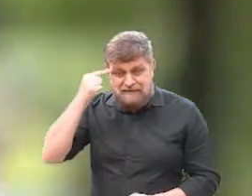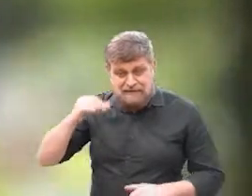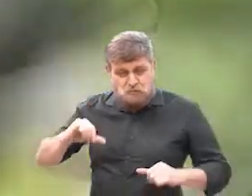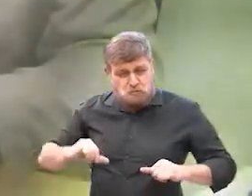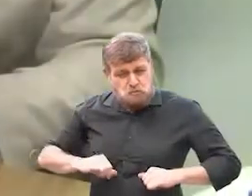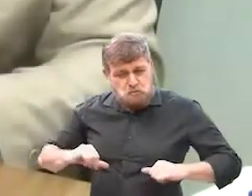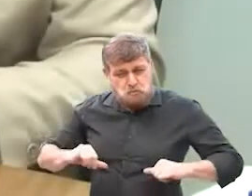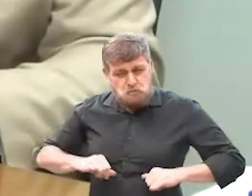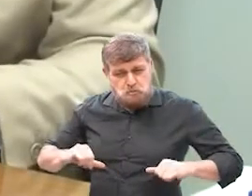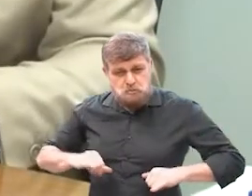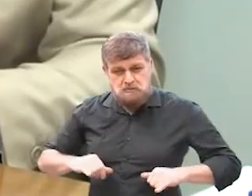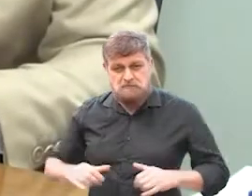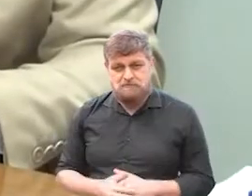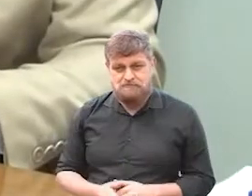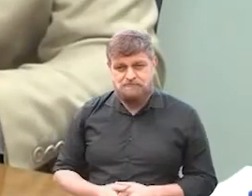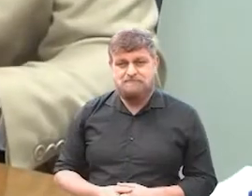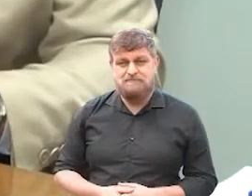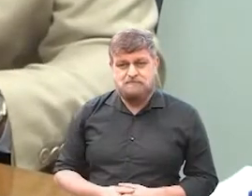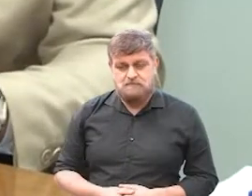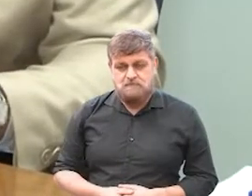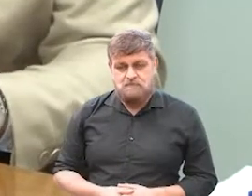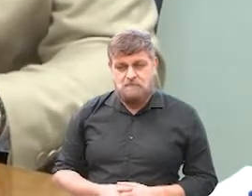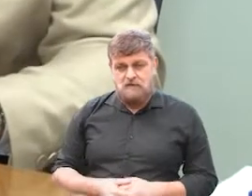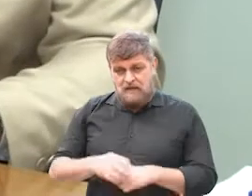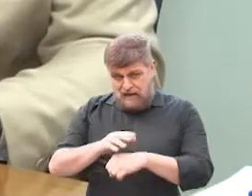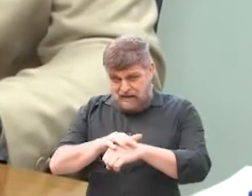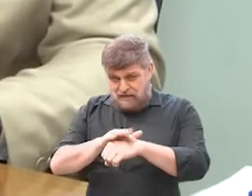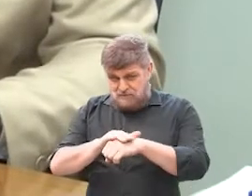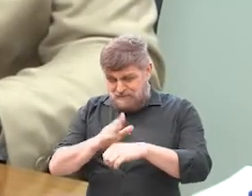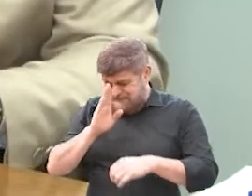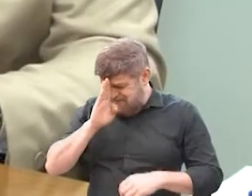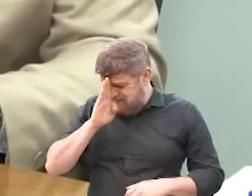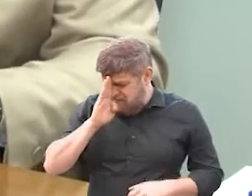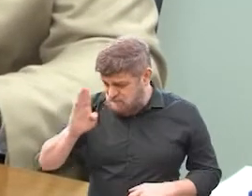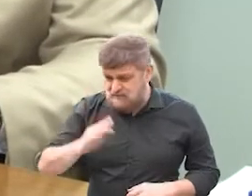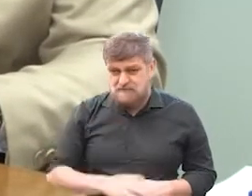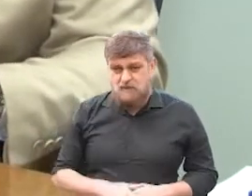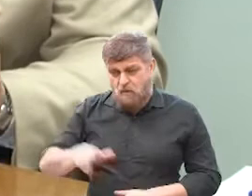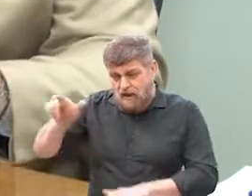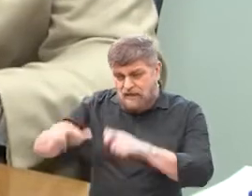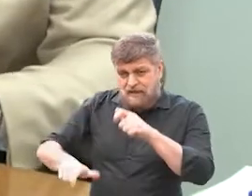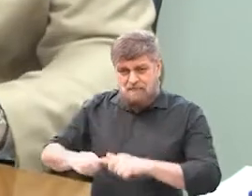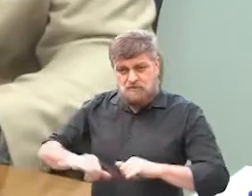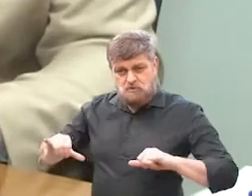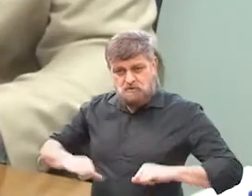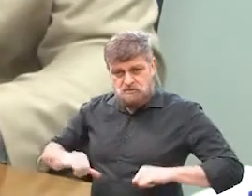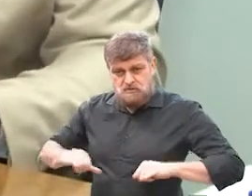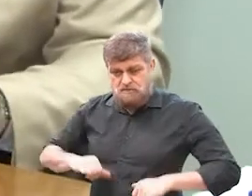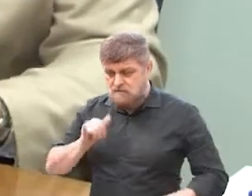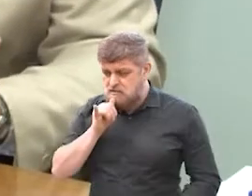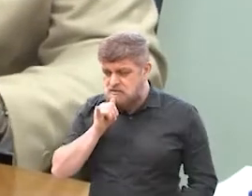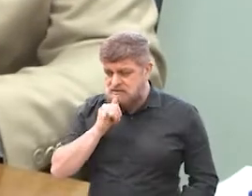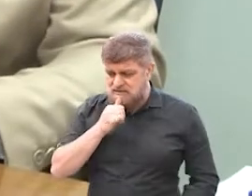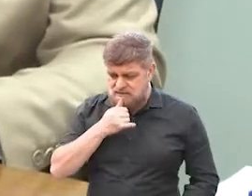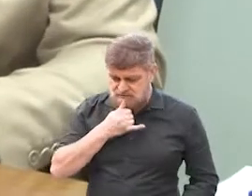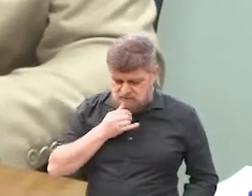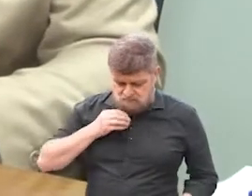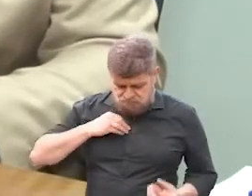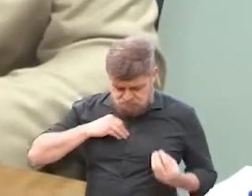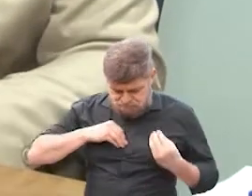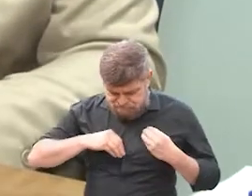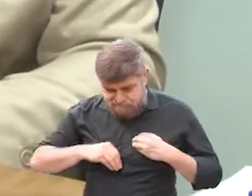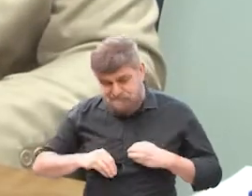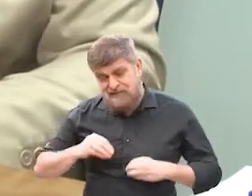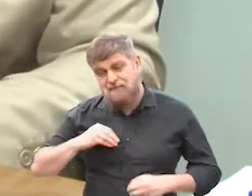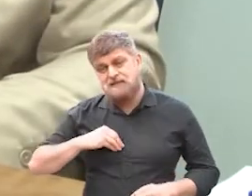público. A maior doença, ou a maior consequência que os maus tratos podem trazer é a tristeza e a depressão. Isso, inclusive, já